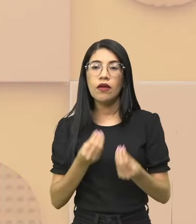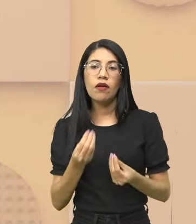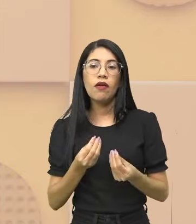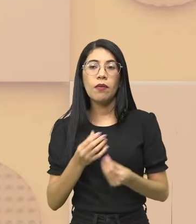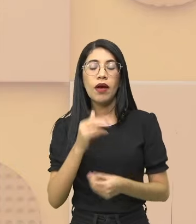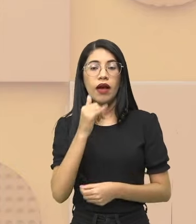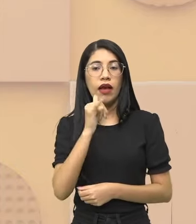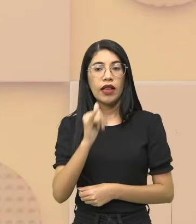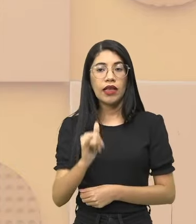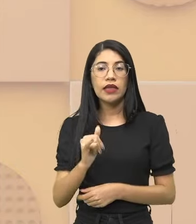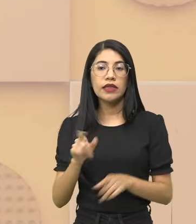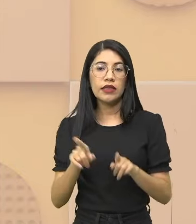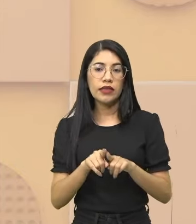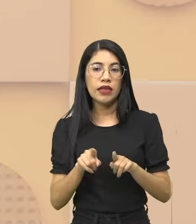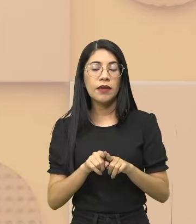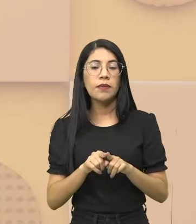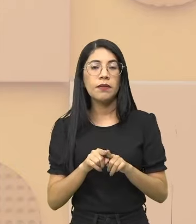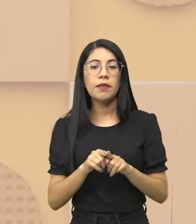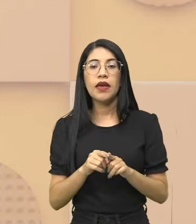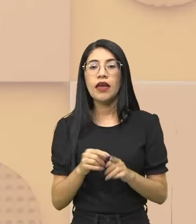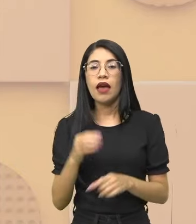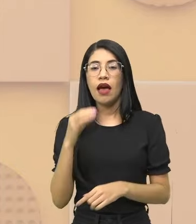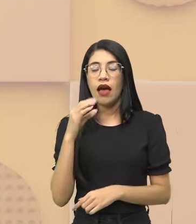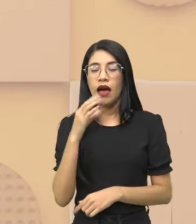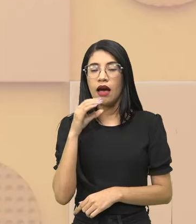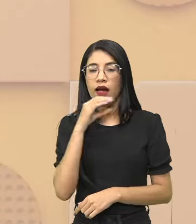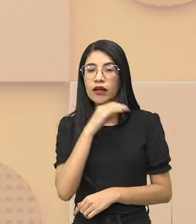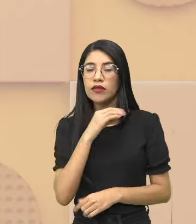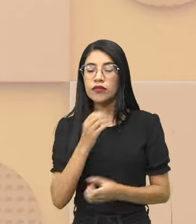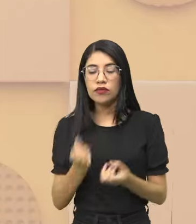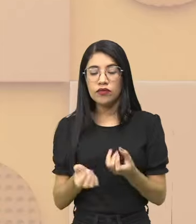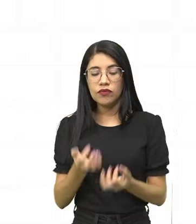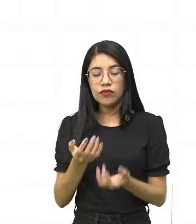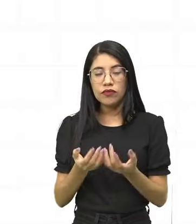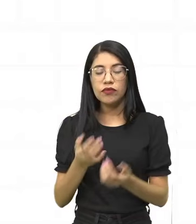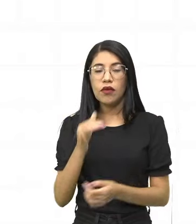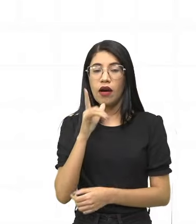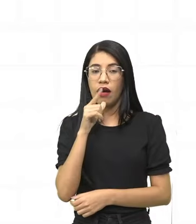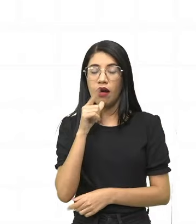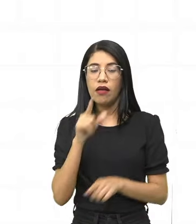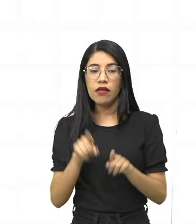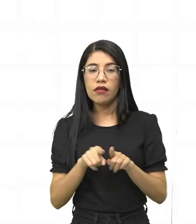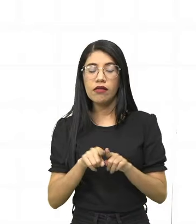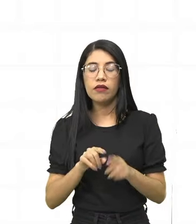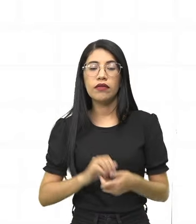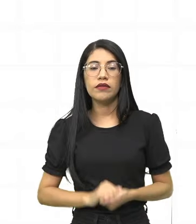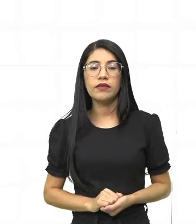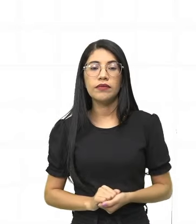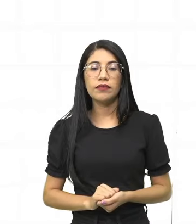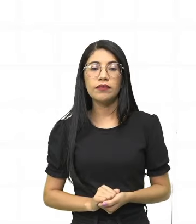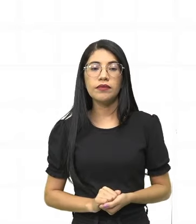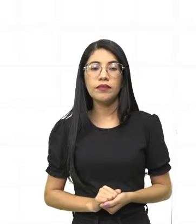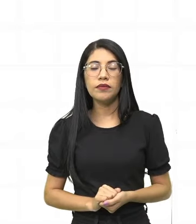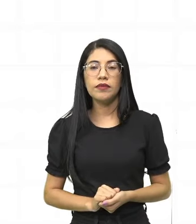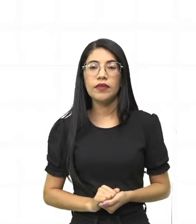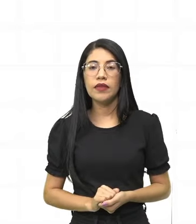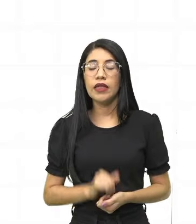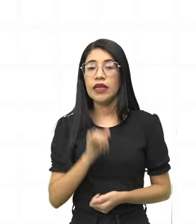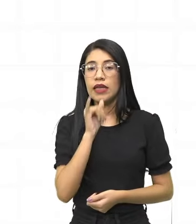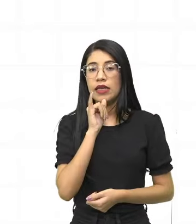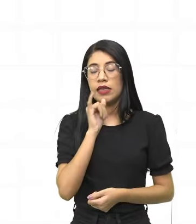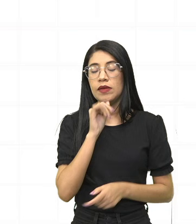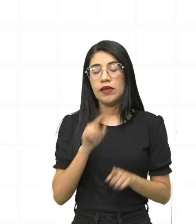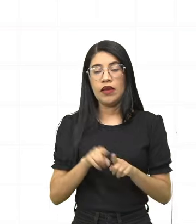eletricidade e também para aquecer a água. Vamos observar aí as outras informações. No primeiro caso,